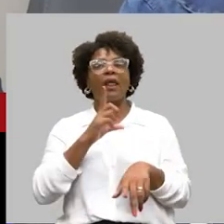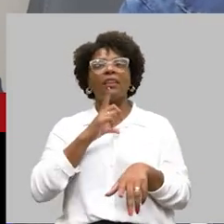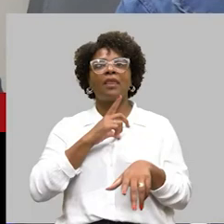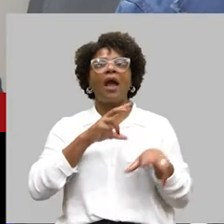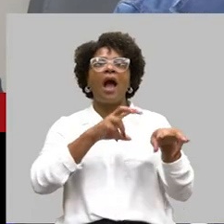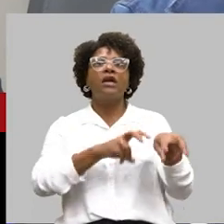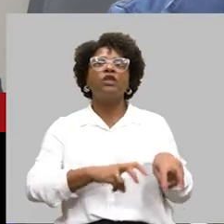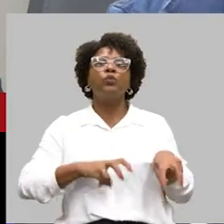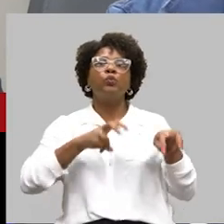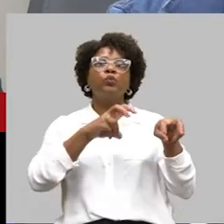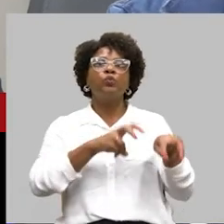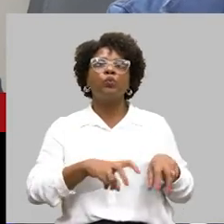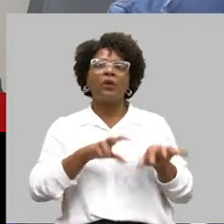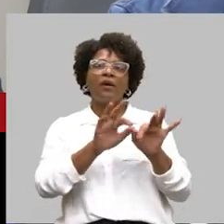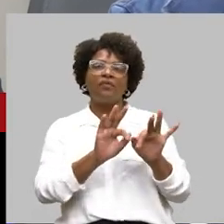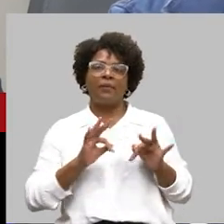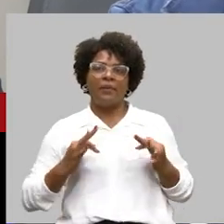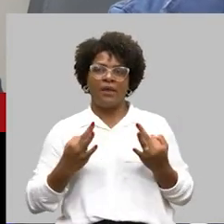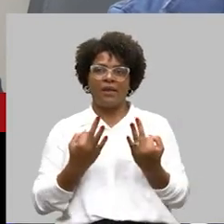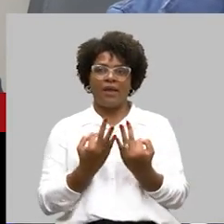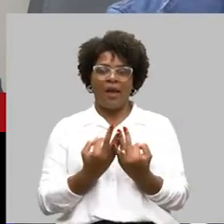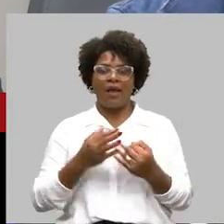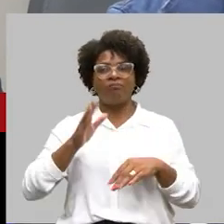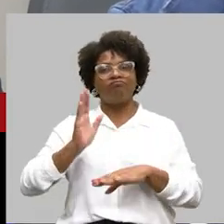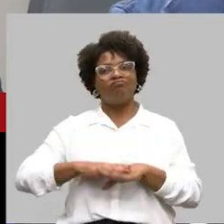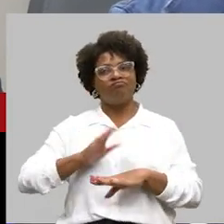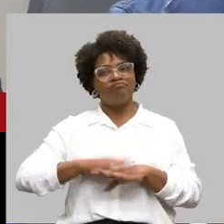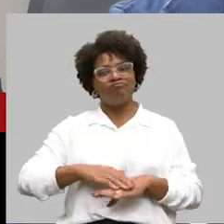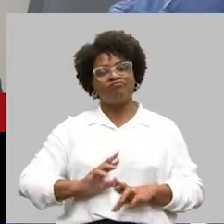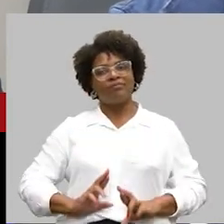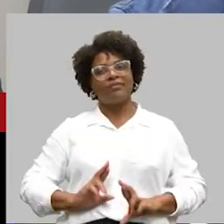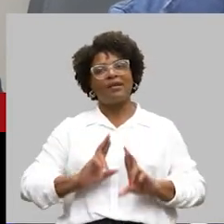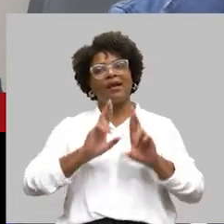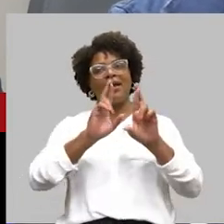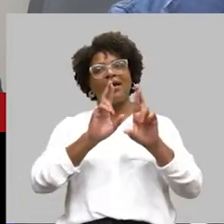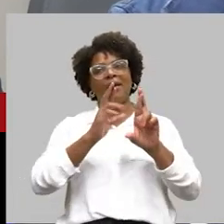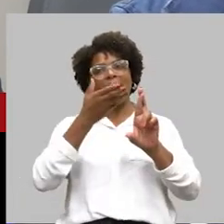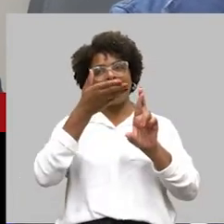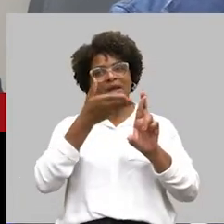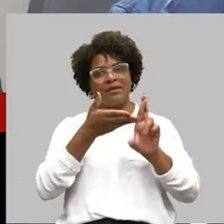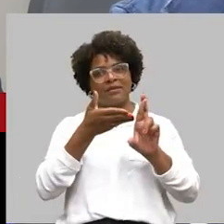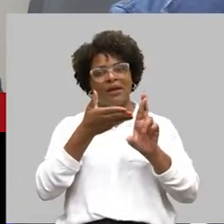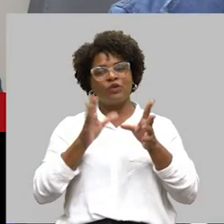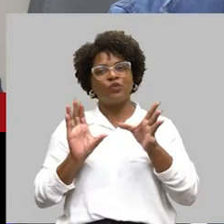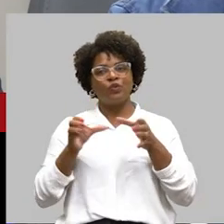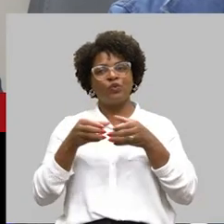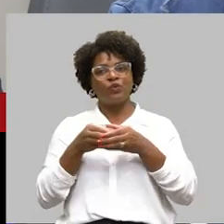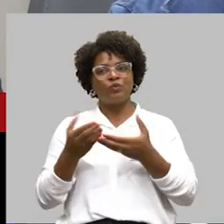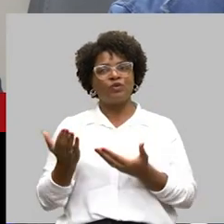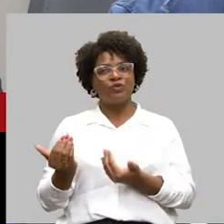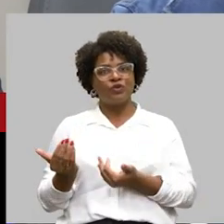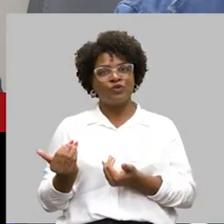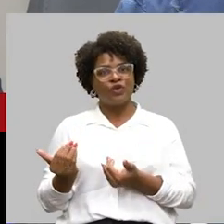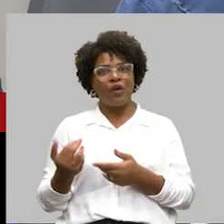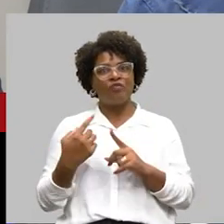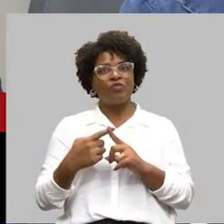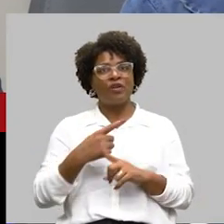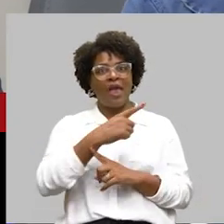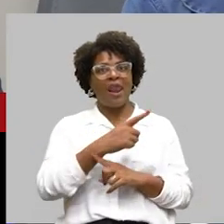e eu tô aqui apresentando representando todos os jovens porque lá também eu sou vice-governadora